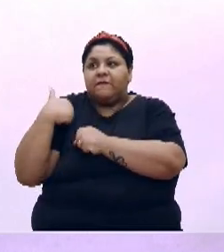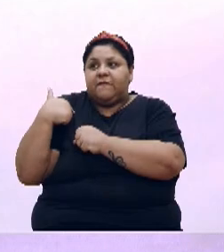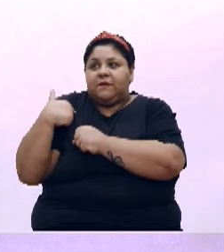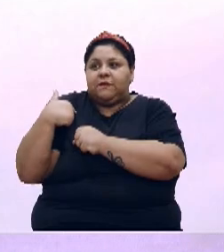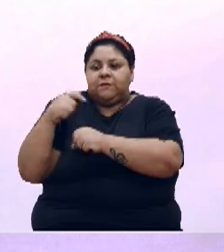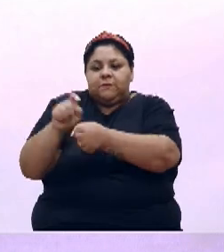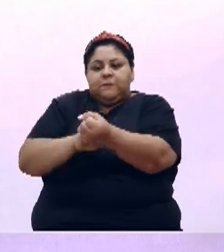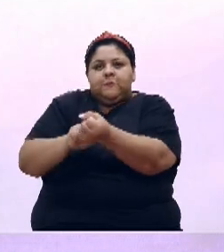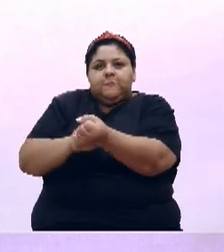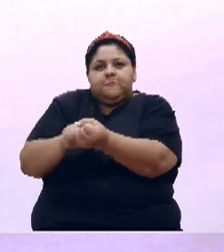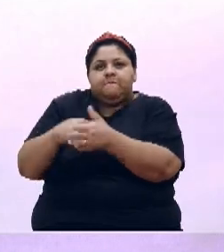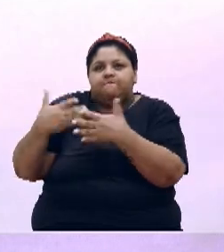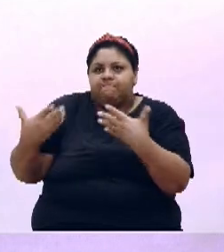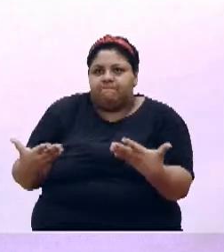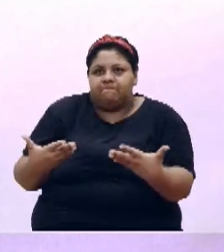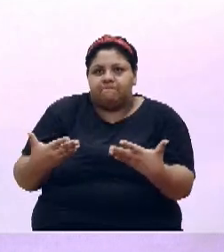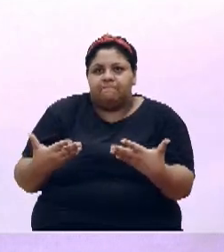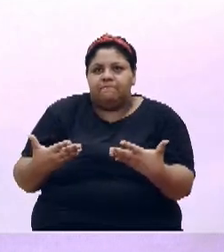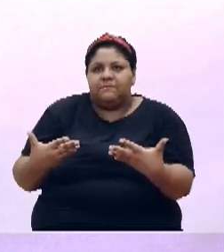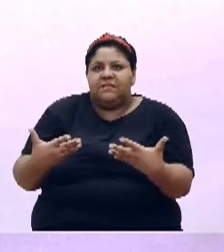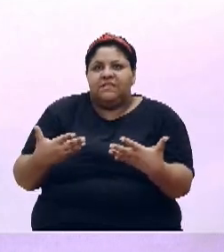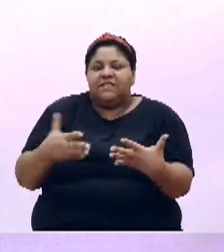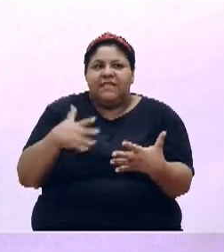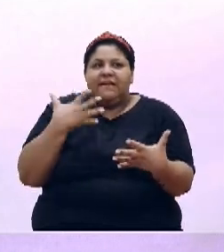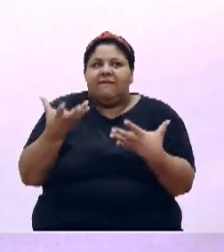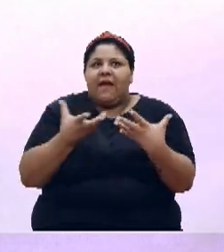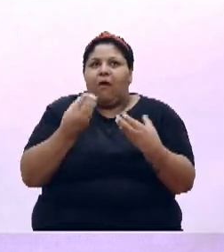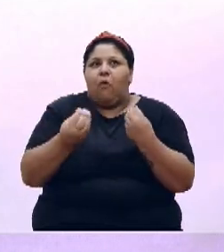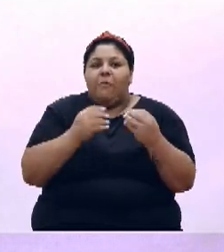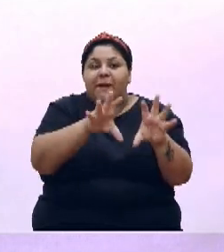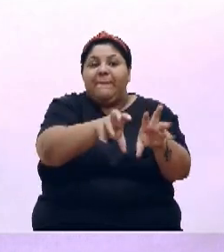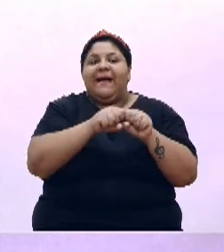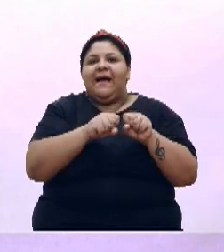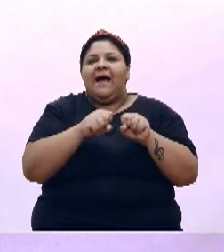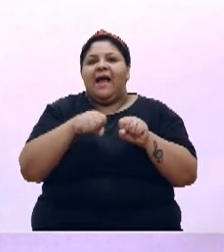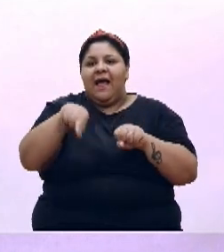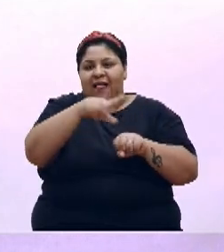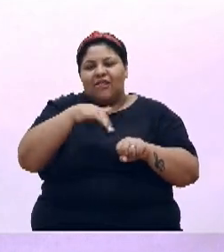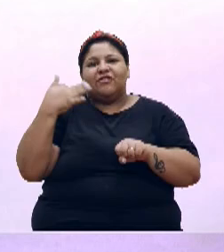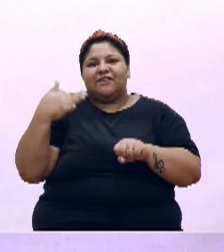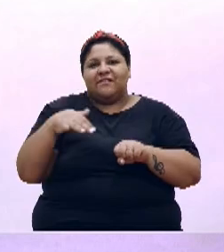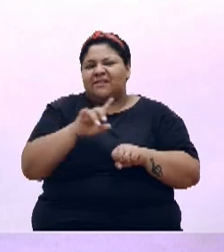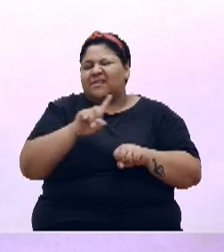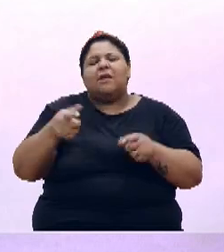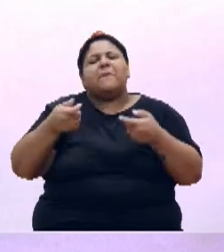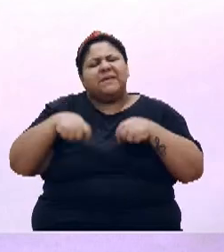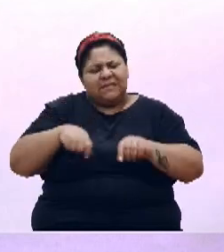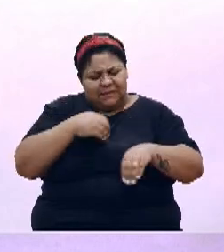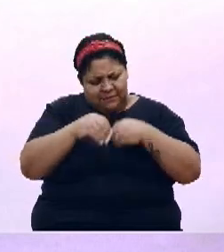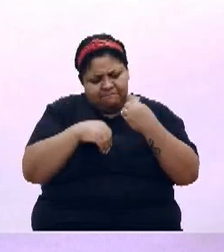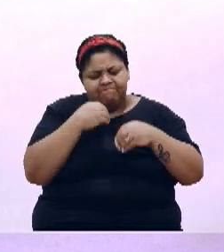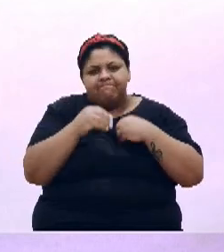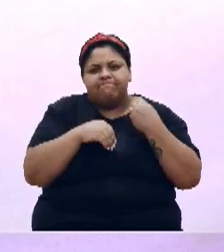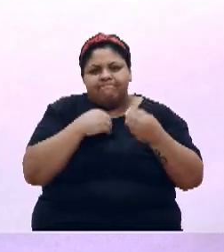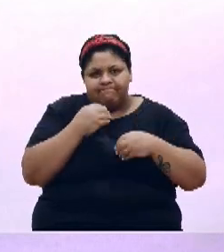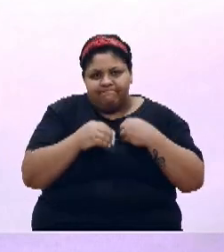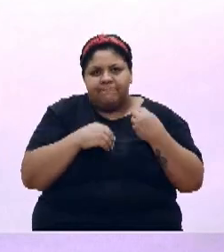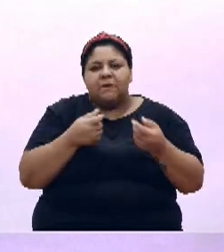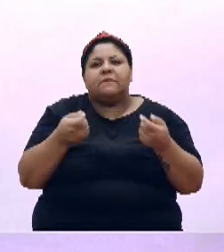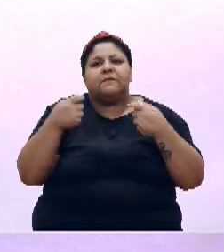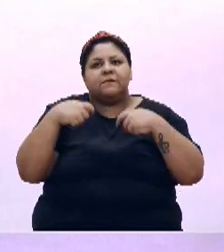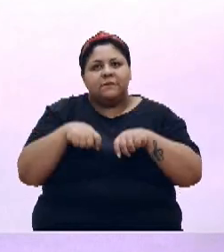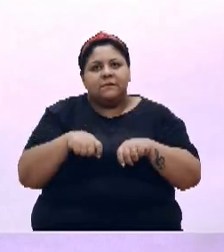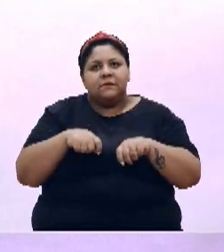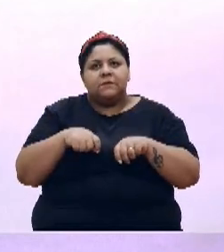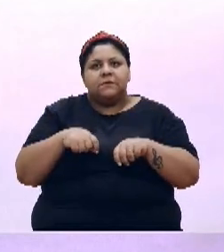ansiedade de tirar a nossa dor. E é uma dor que ela precisa ser sentida, ela precisa ser validada, tem que ser